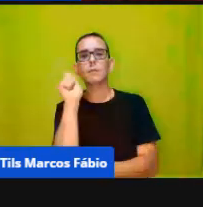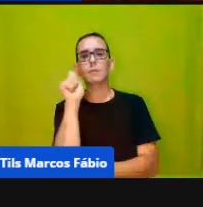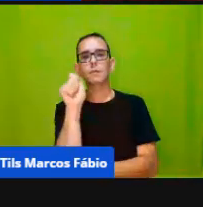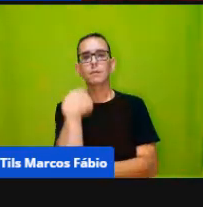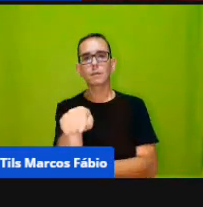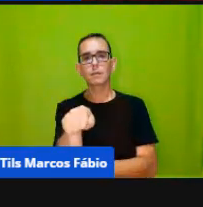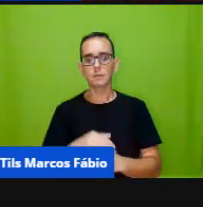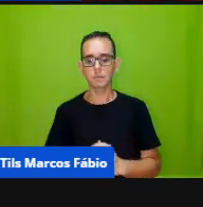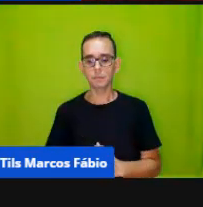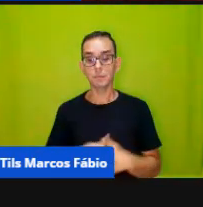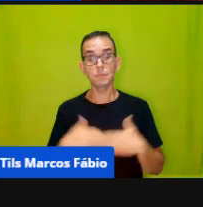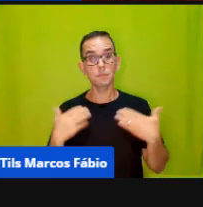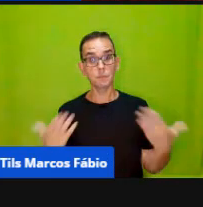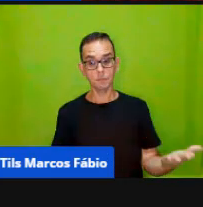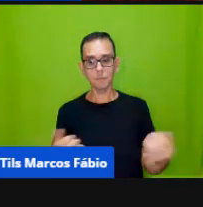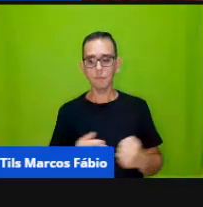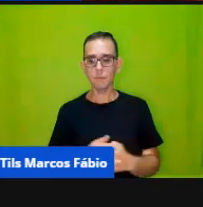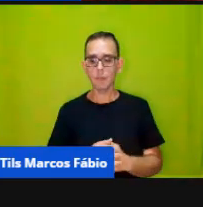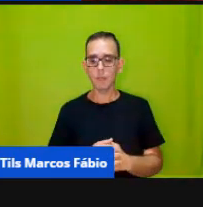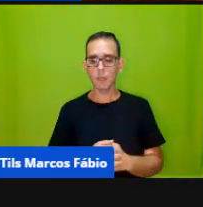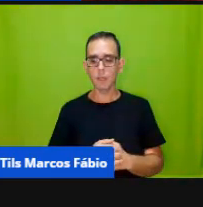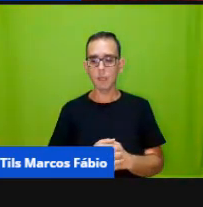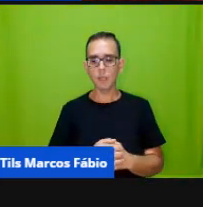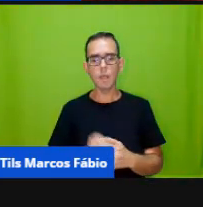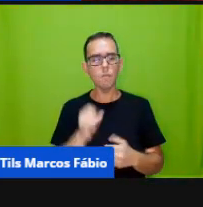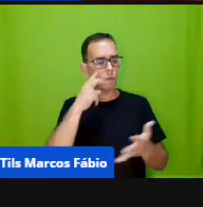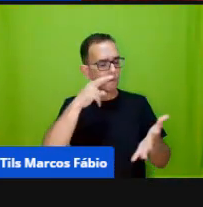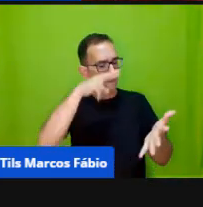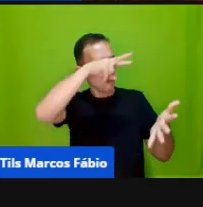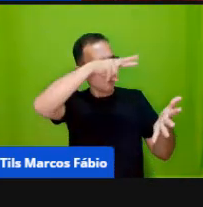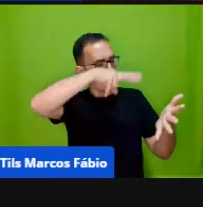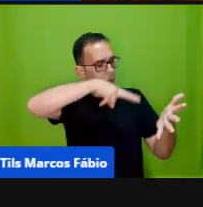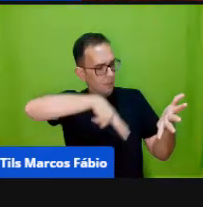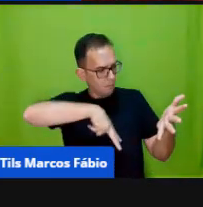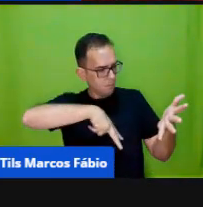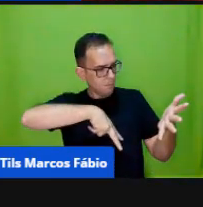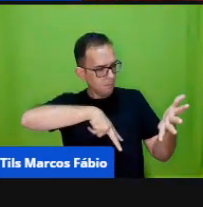Pois bem, vou ler só para vocês aqui.